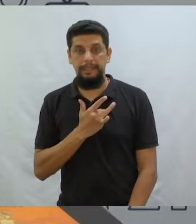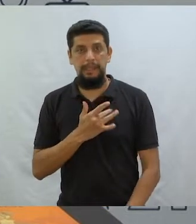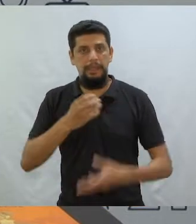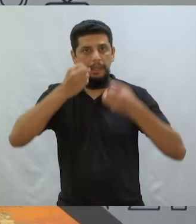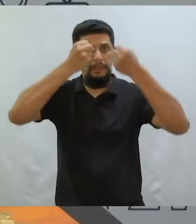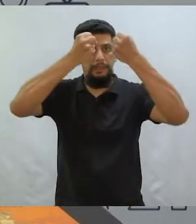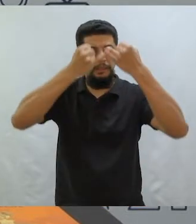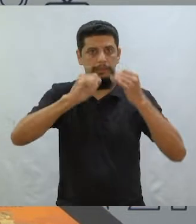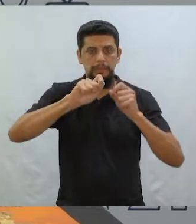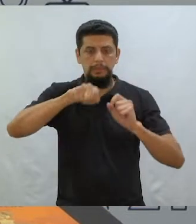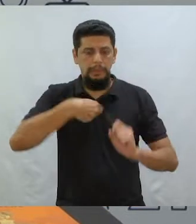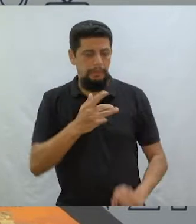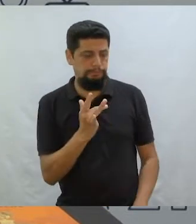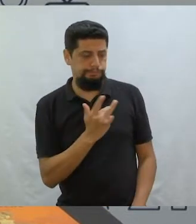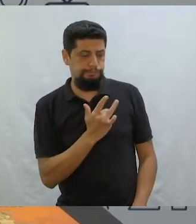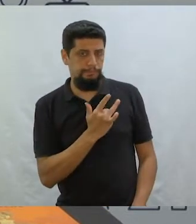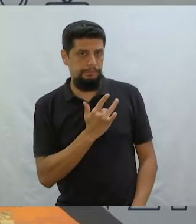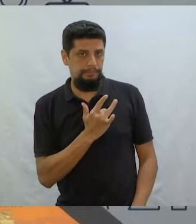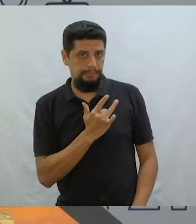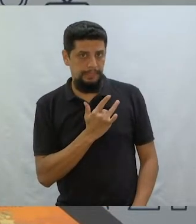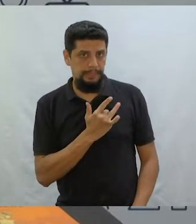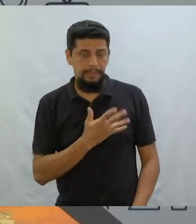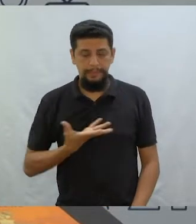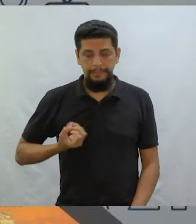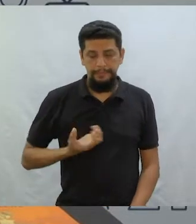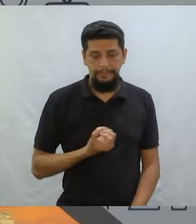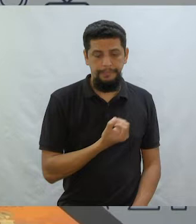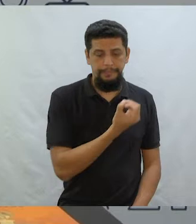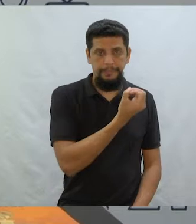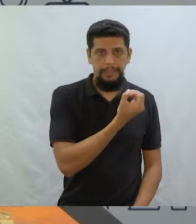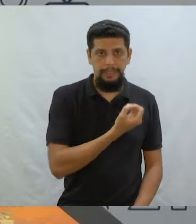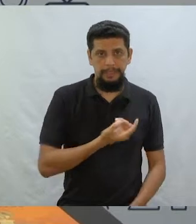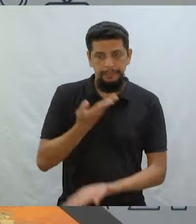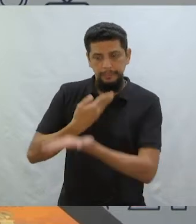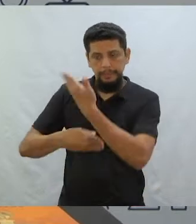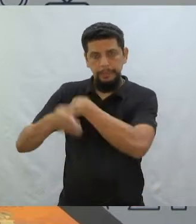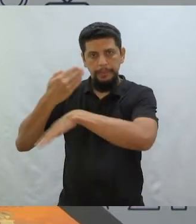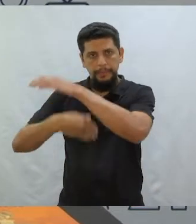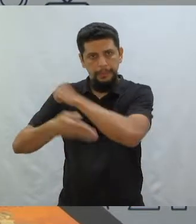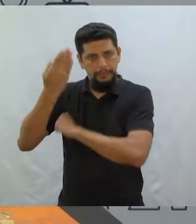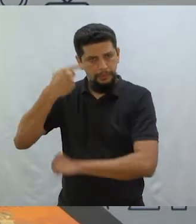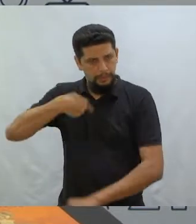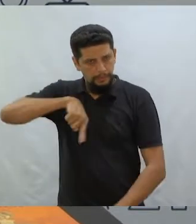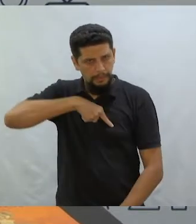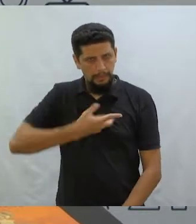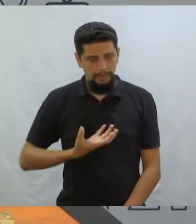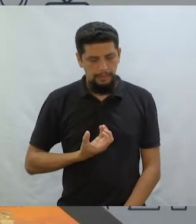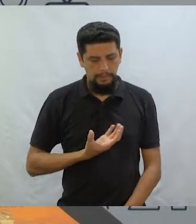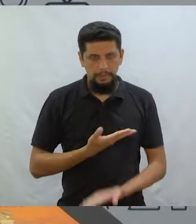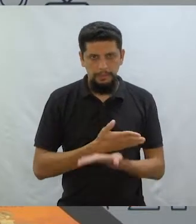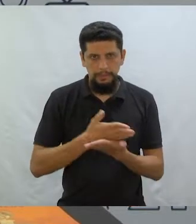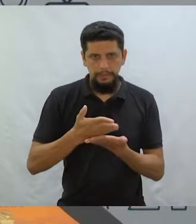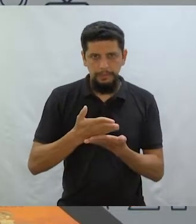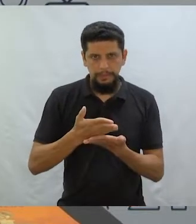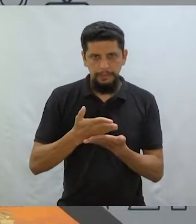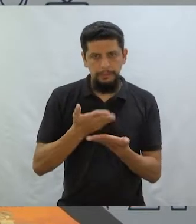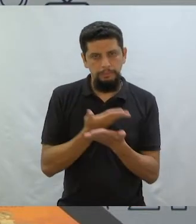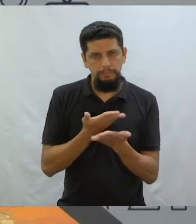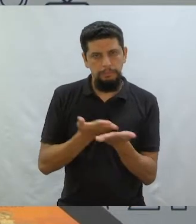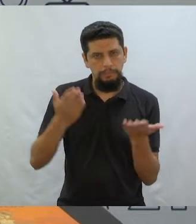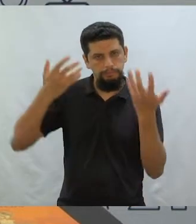falar em apaixonante Por falar em viagens nós vamos iniciar a nossa aula de hoje com uma